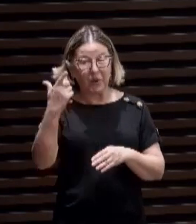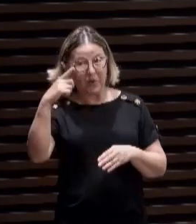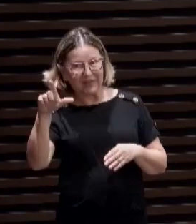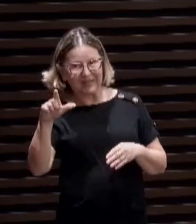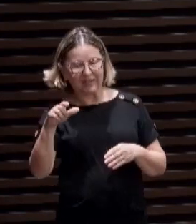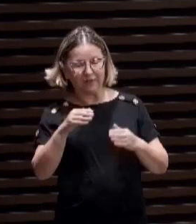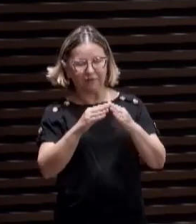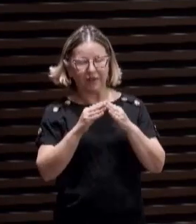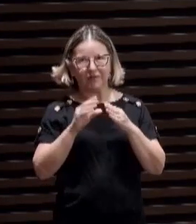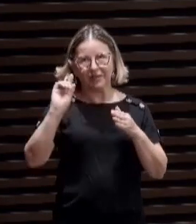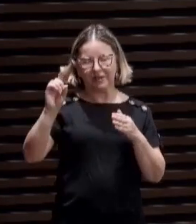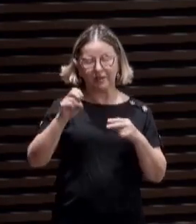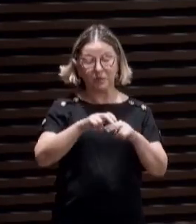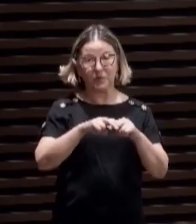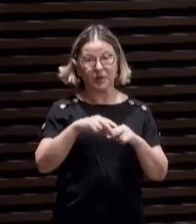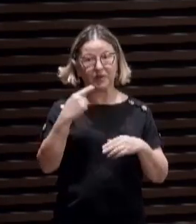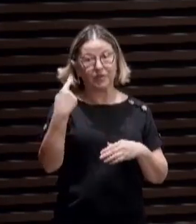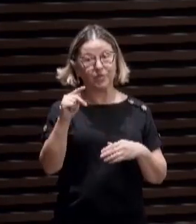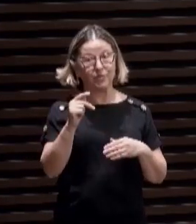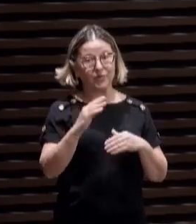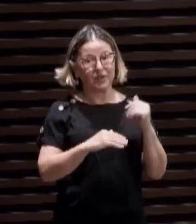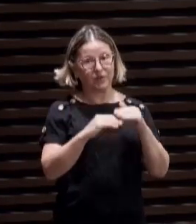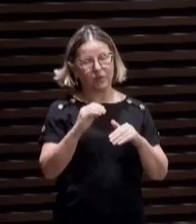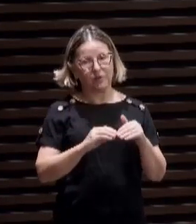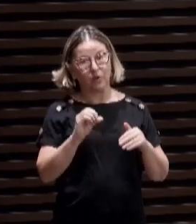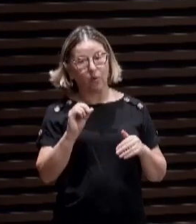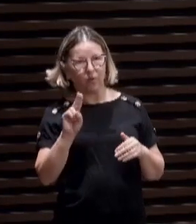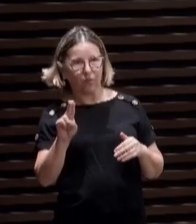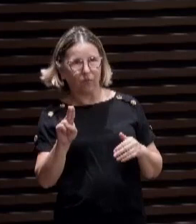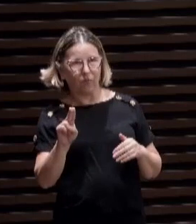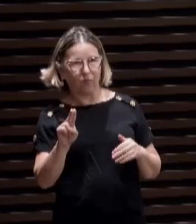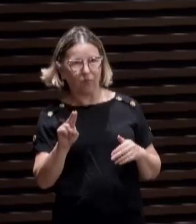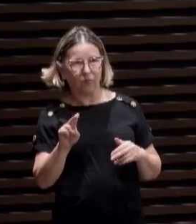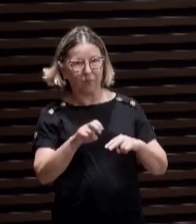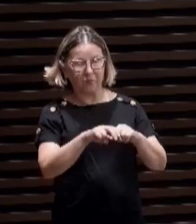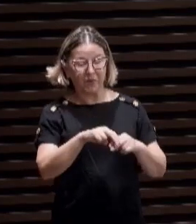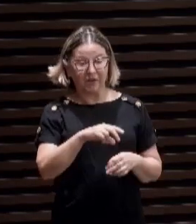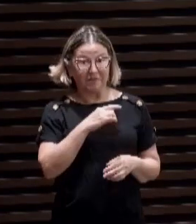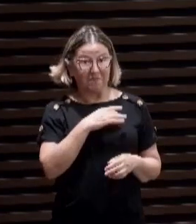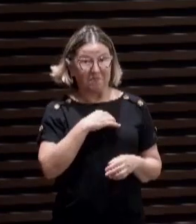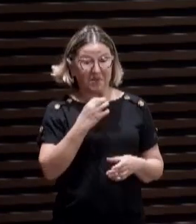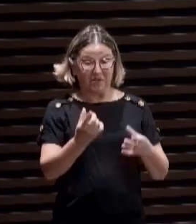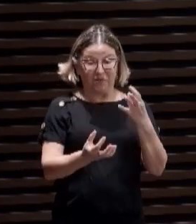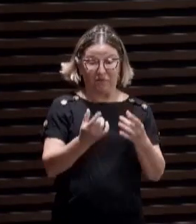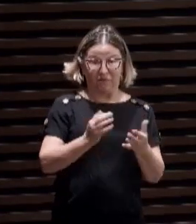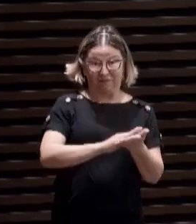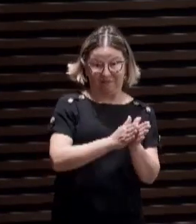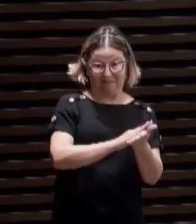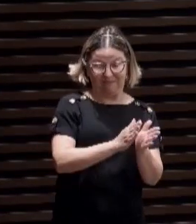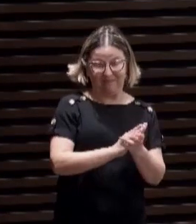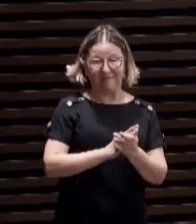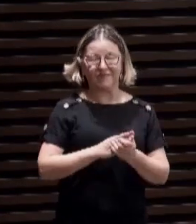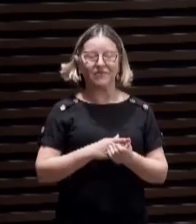suas obras, ou se por medo de um fogo consumidor, tendo